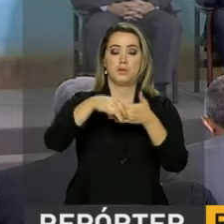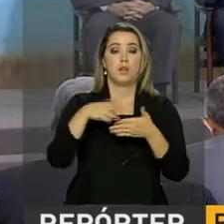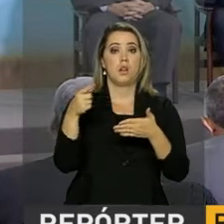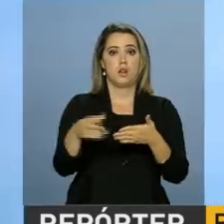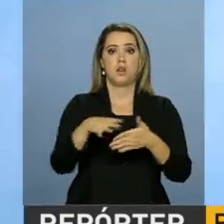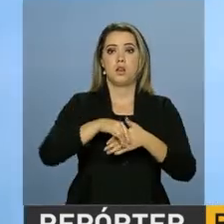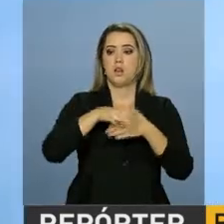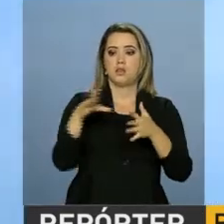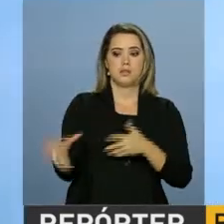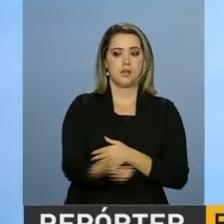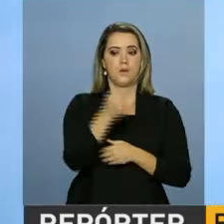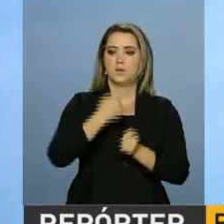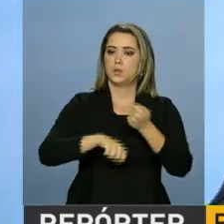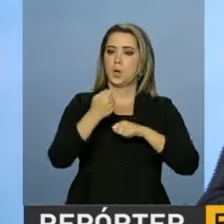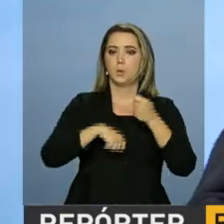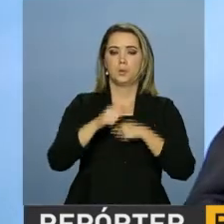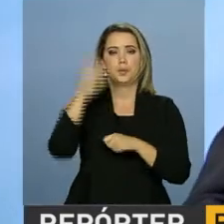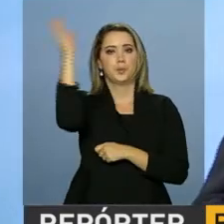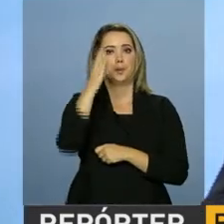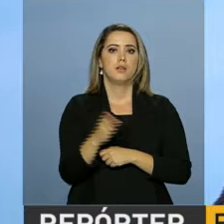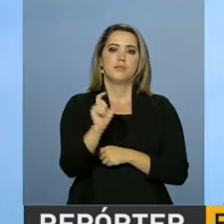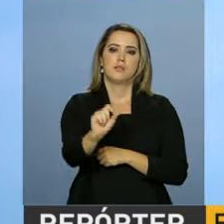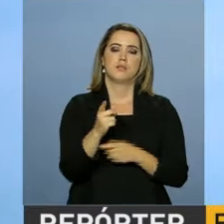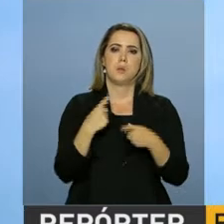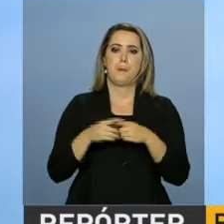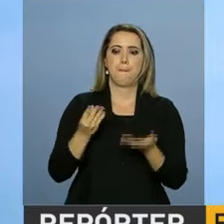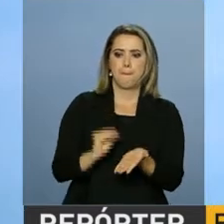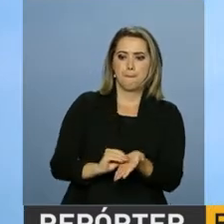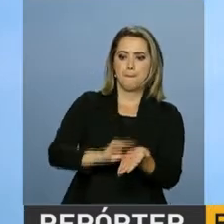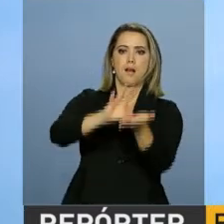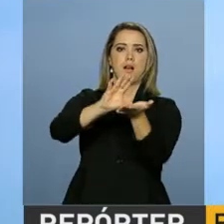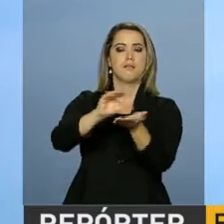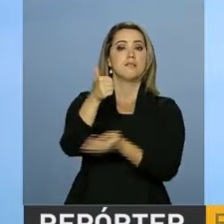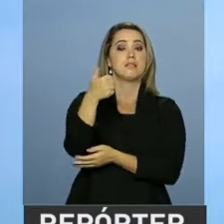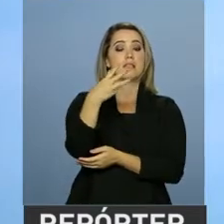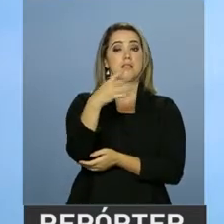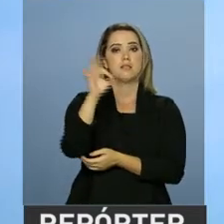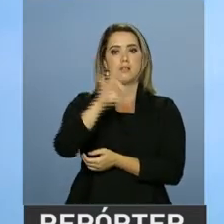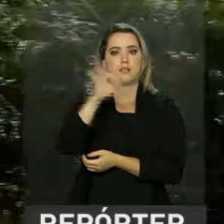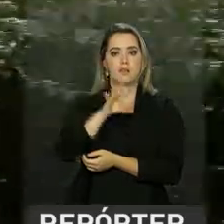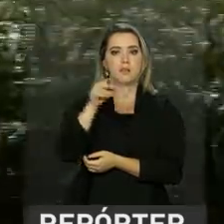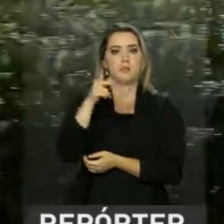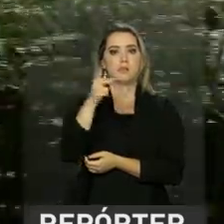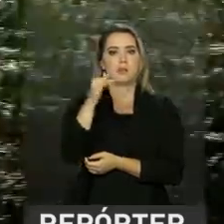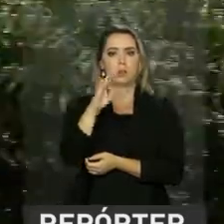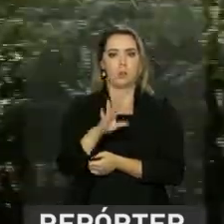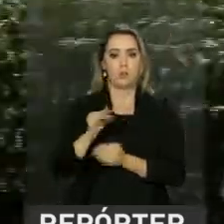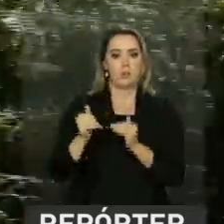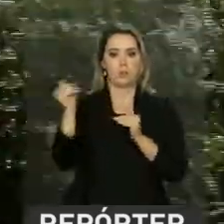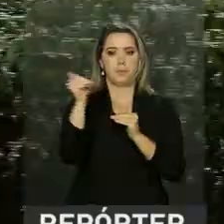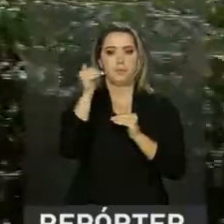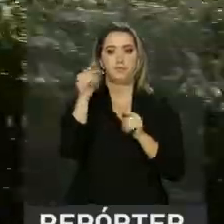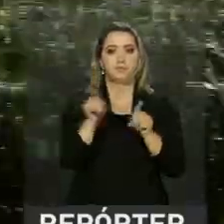lavoura, da economia brasileira, quando ele colocou mais de 13% de aumento no PIB desse trimestre. O plano também